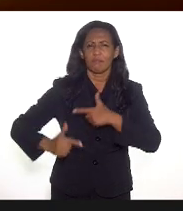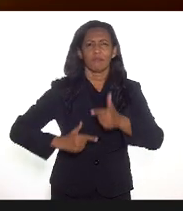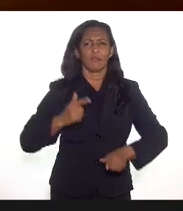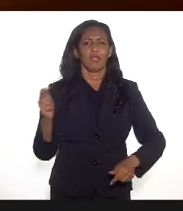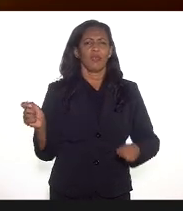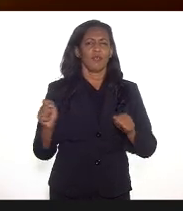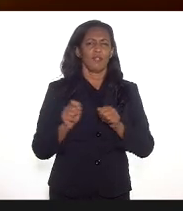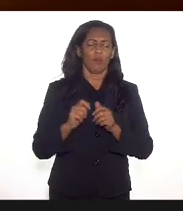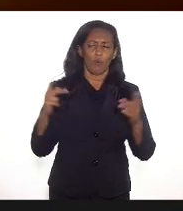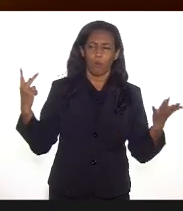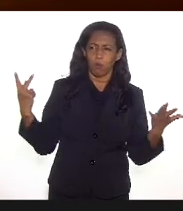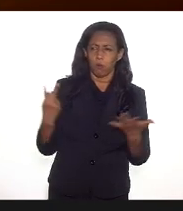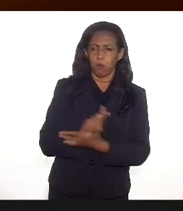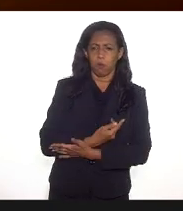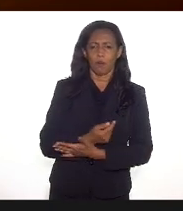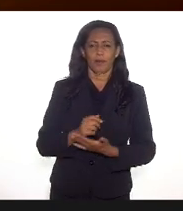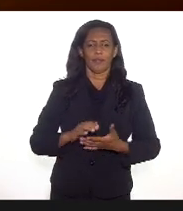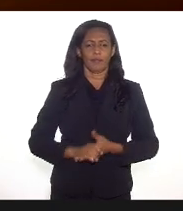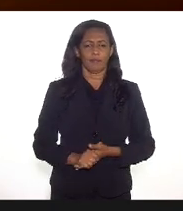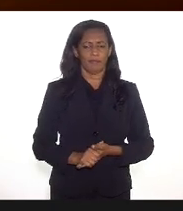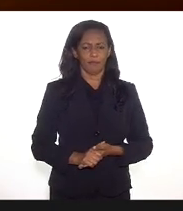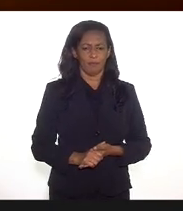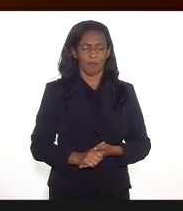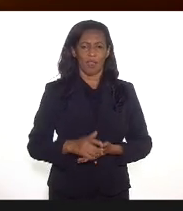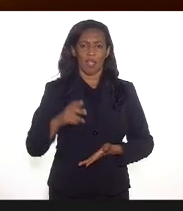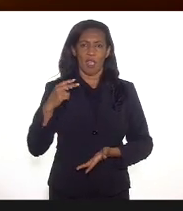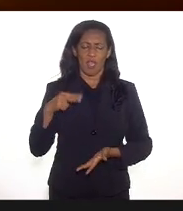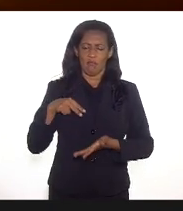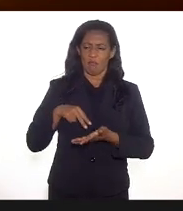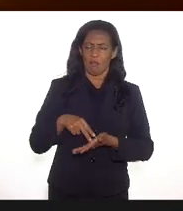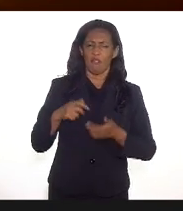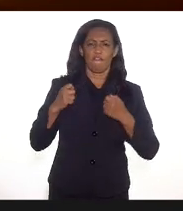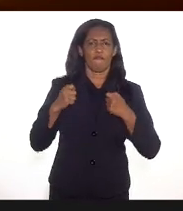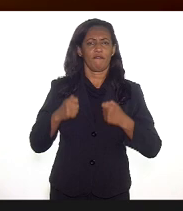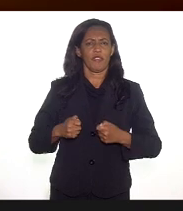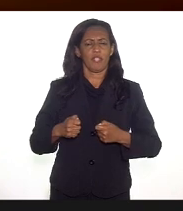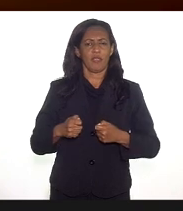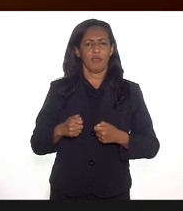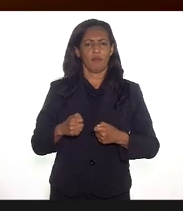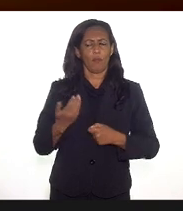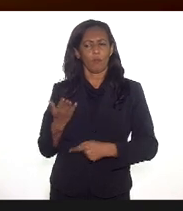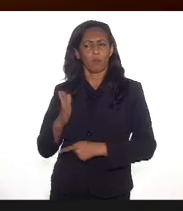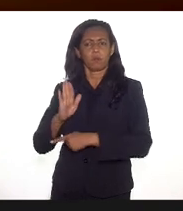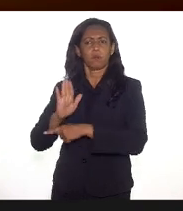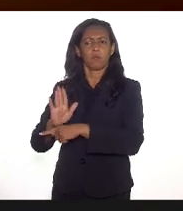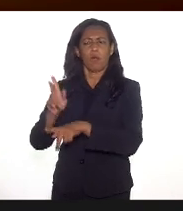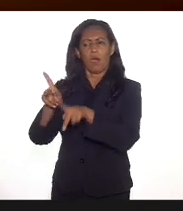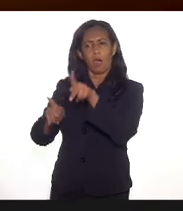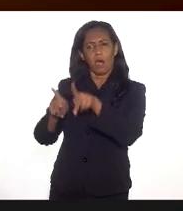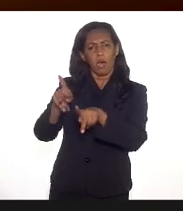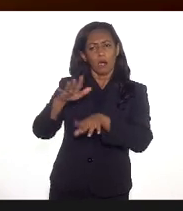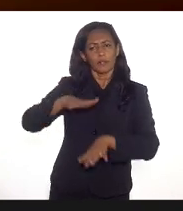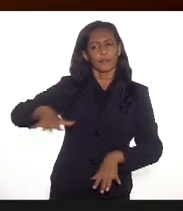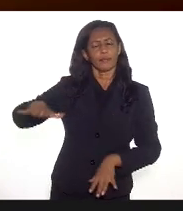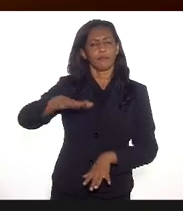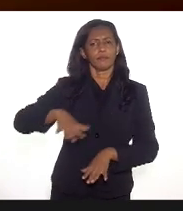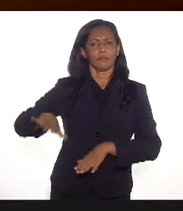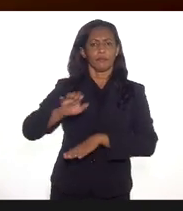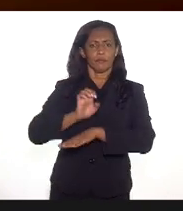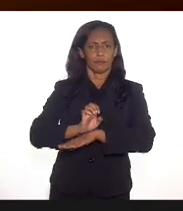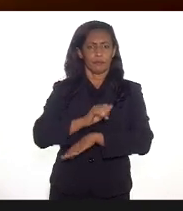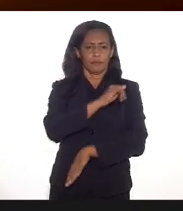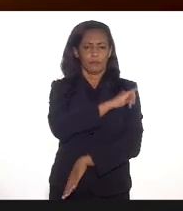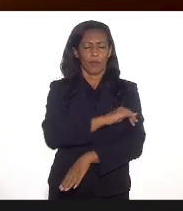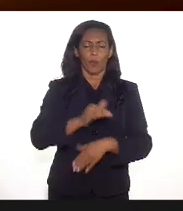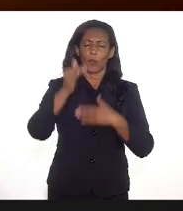com o poder legislativo atuando firme em defesa da população do Estado do Rio de Janeiro. Tenho dito